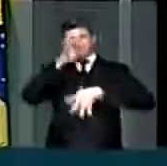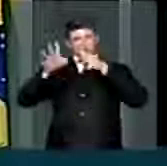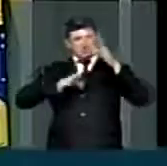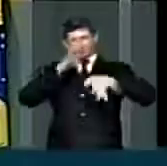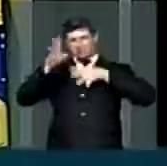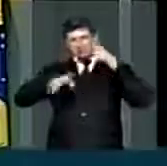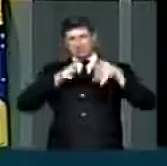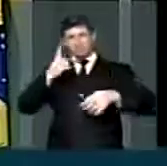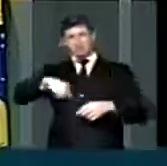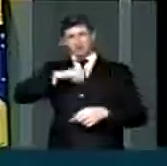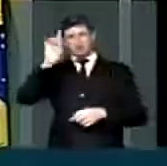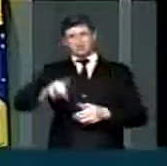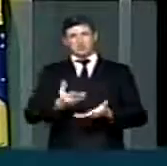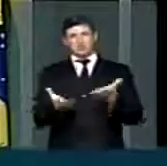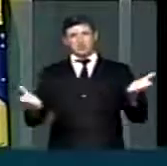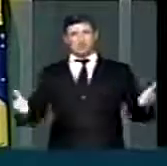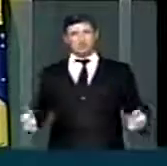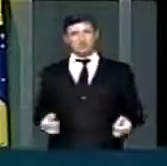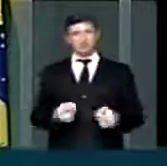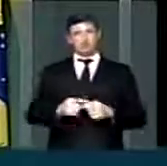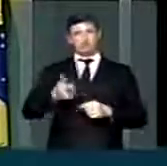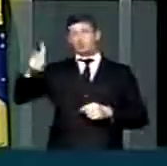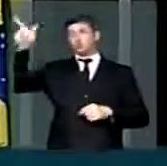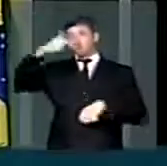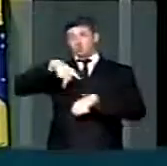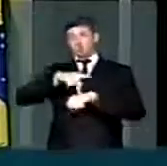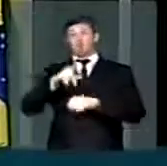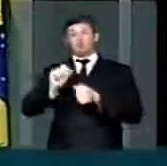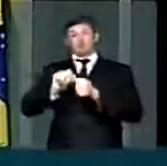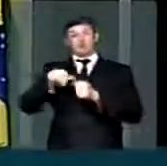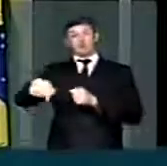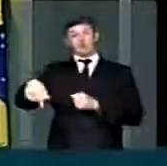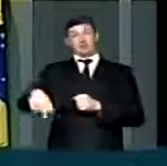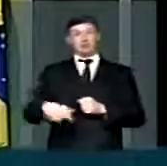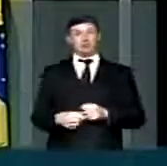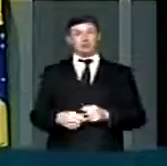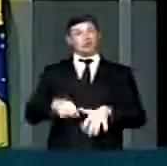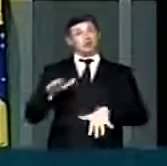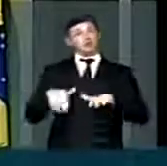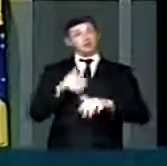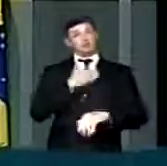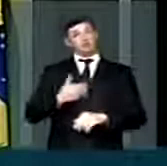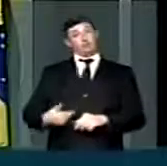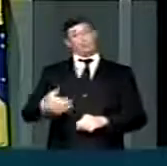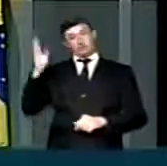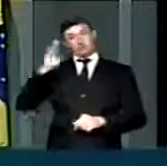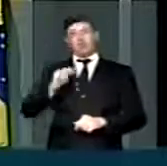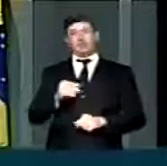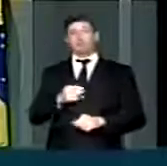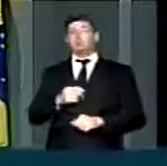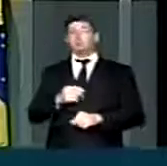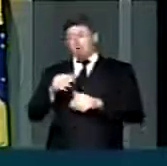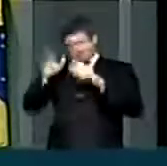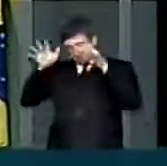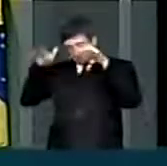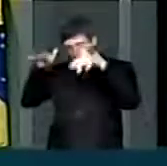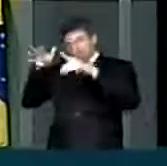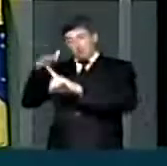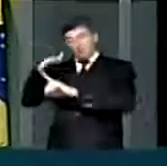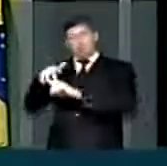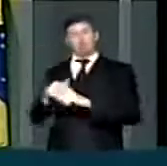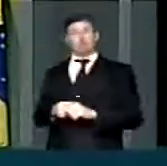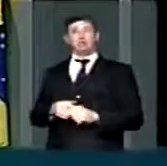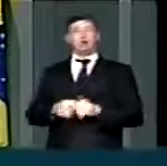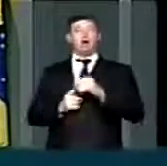violação dos nossos direitos que os estrangeiros fazem. E às vezes o governo brasileiro morde a isca. Vou dar aqui alguns